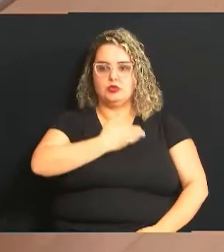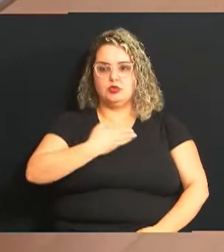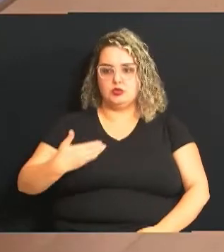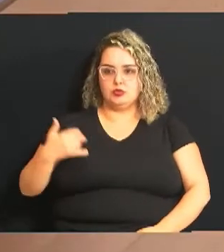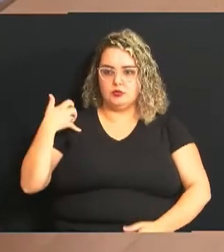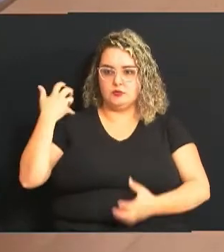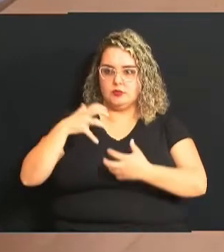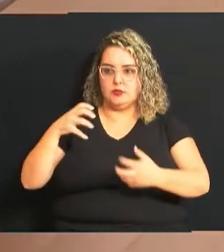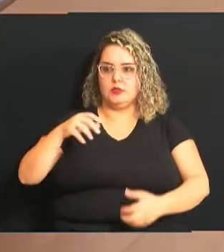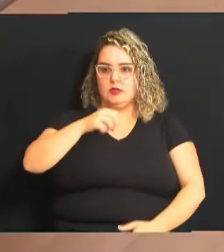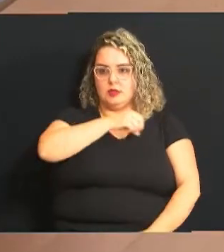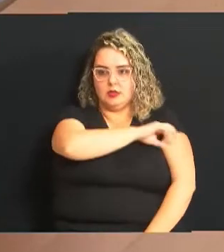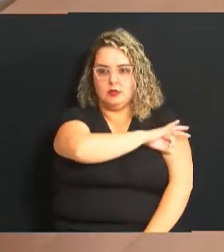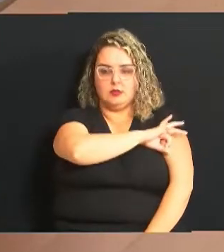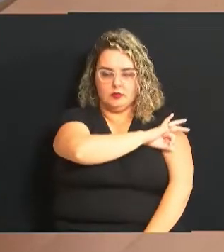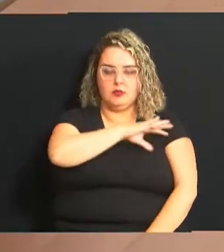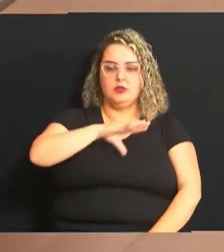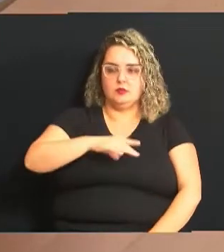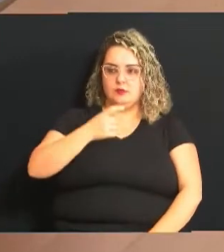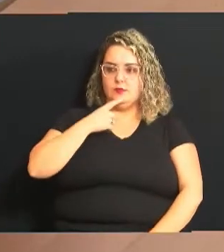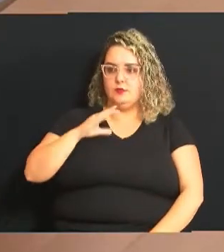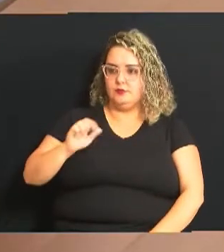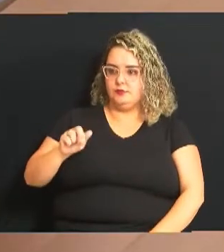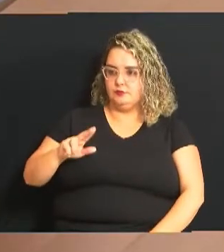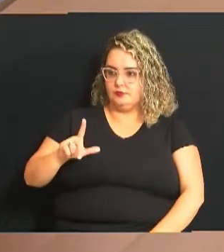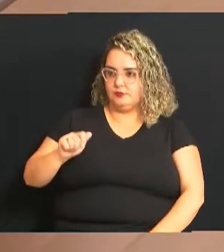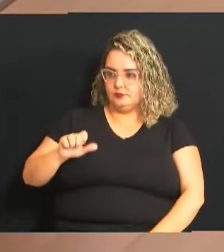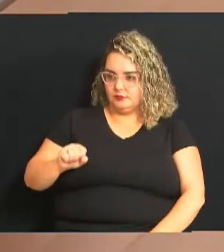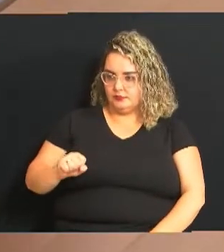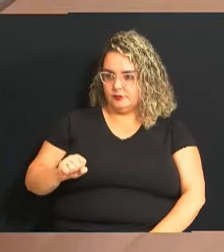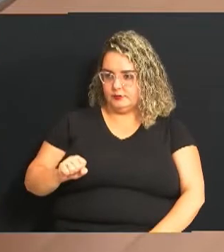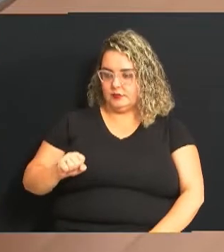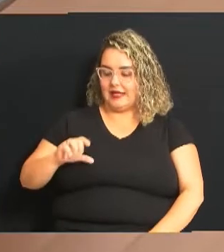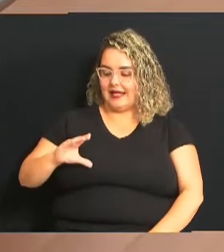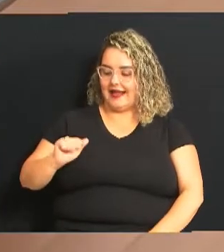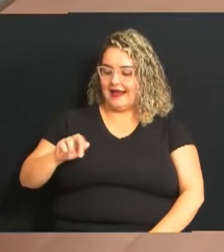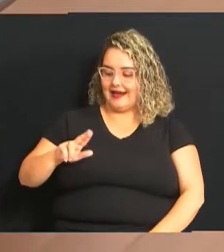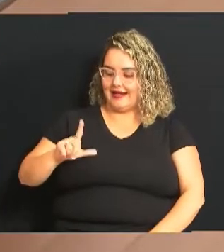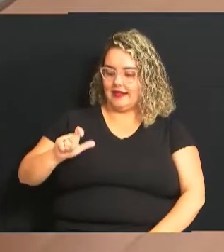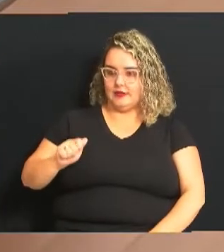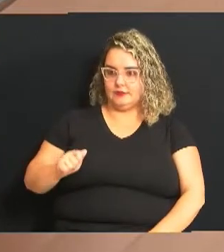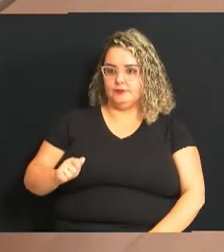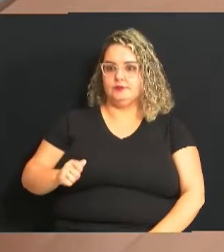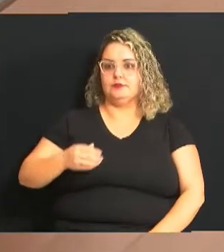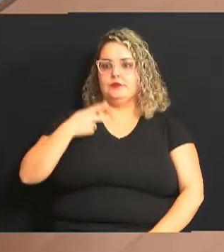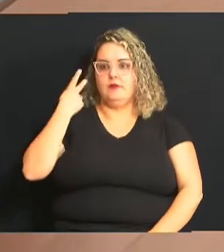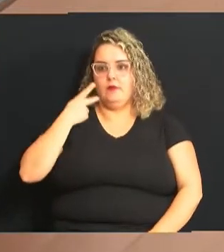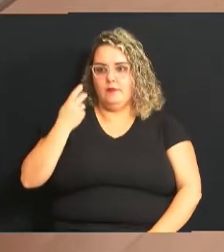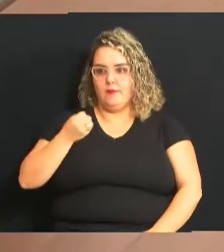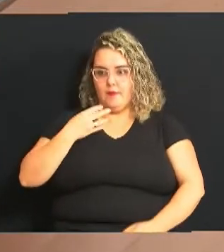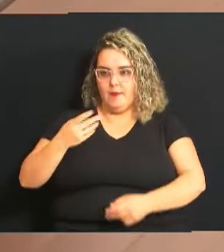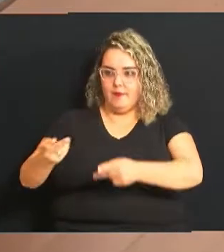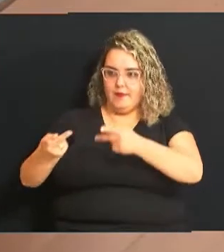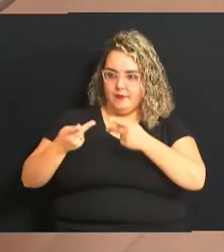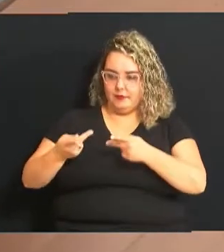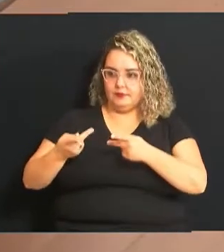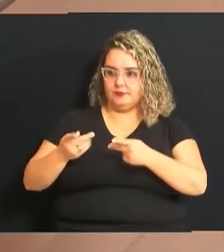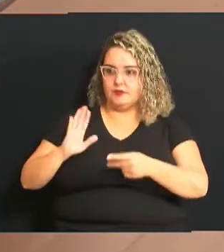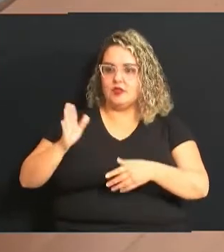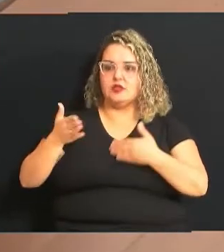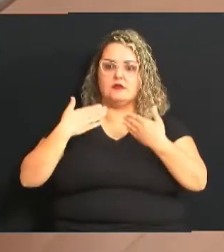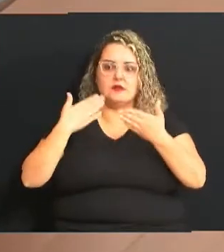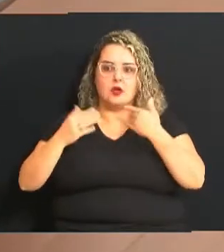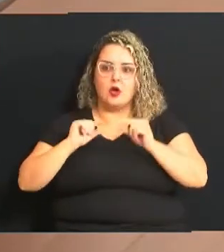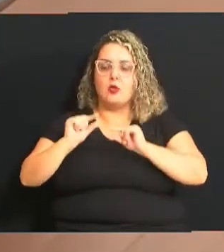aqui da Prefeitura de Campinas, a Carla Castro Borg. Vereador, seja bem-vindo. E a gente já falou um pouquinho